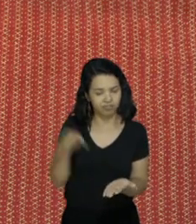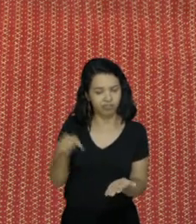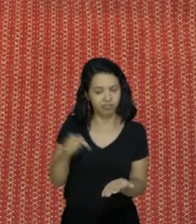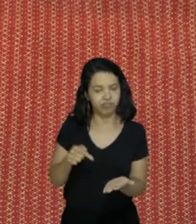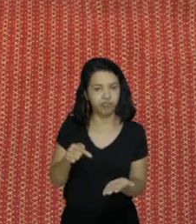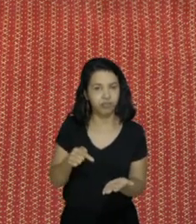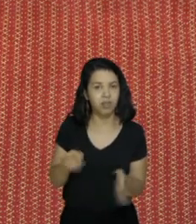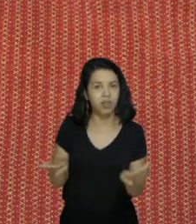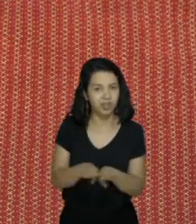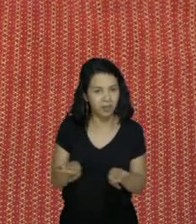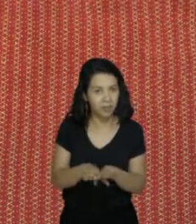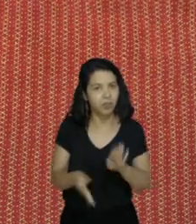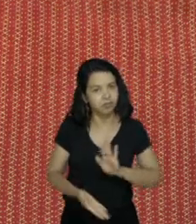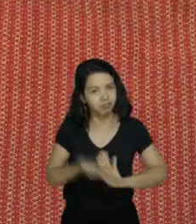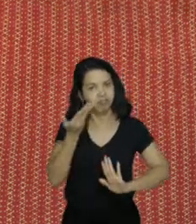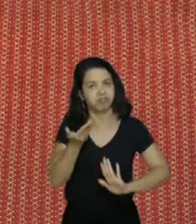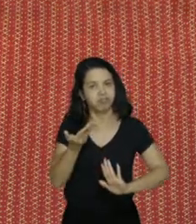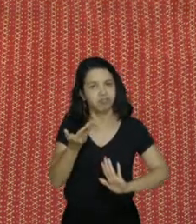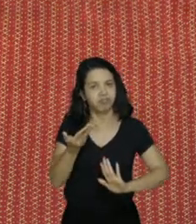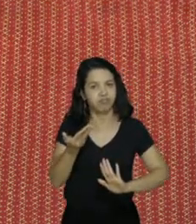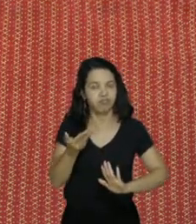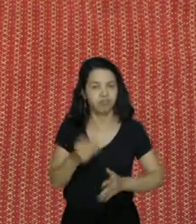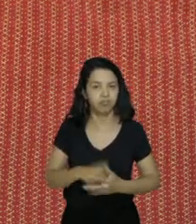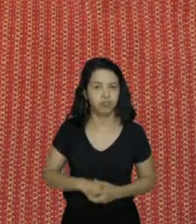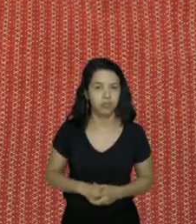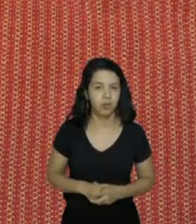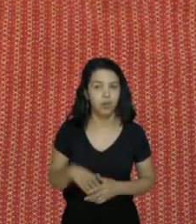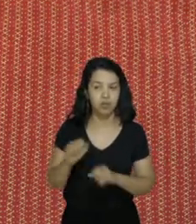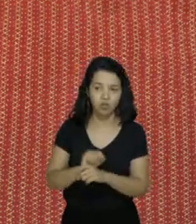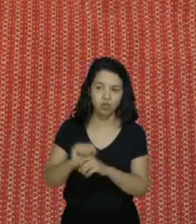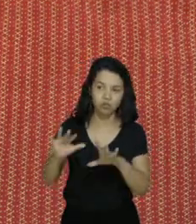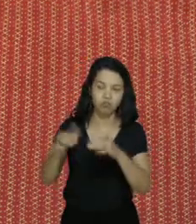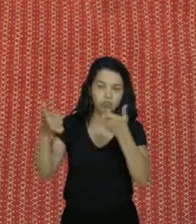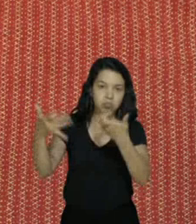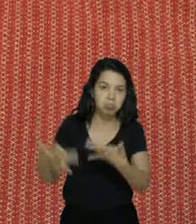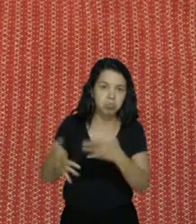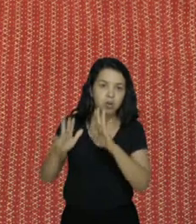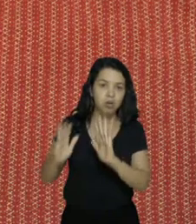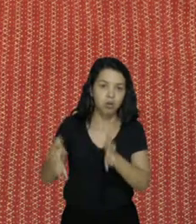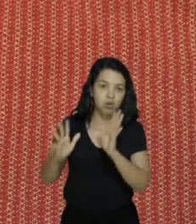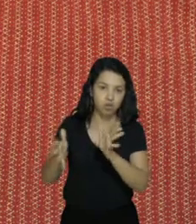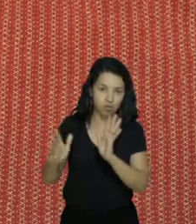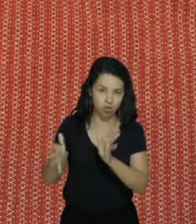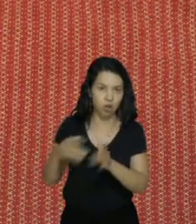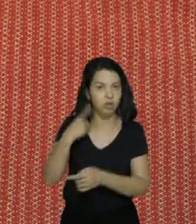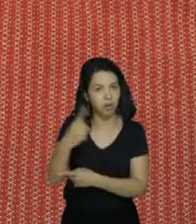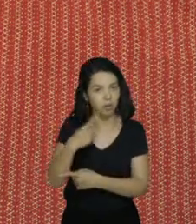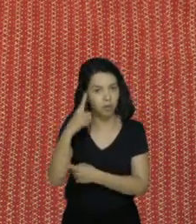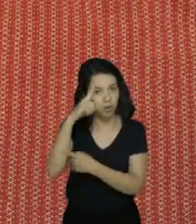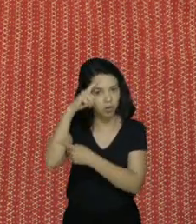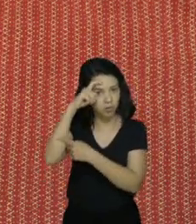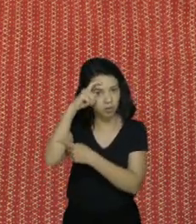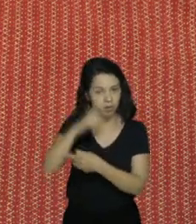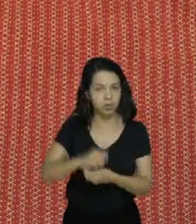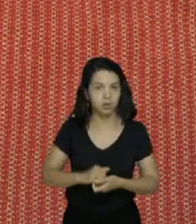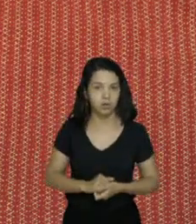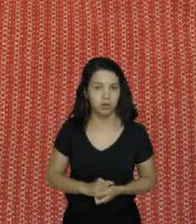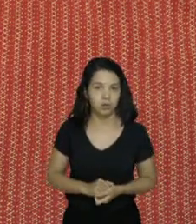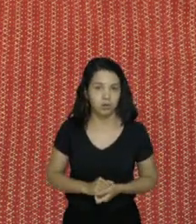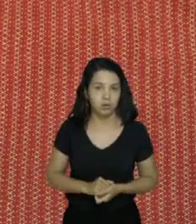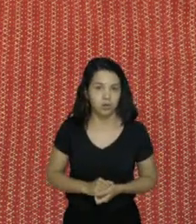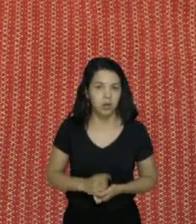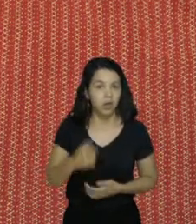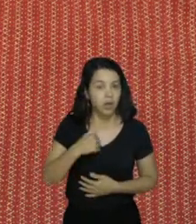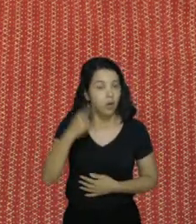também retirado de pauta, uma vez como bem explanado aqui, explicado pelo deputado Marcos Vieira. Eu penso